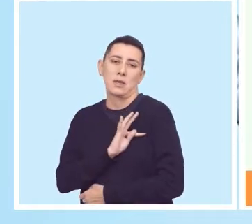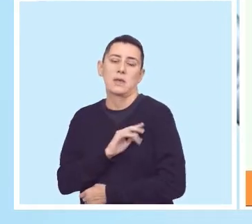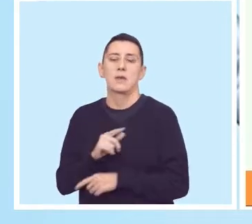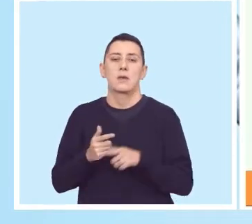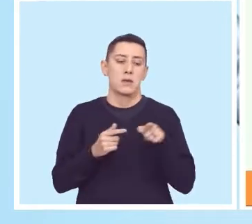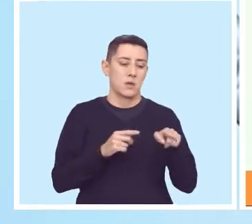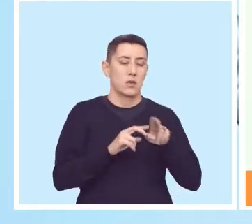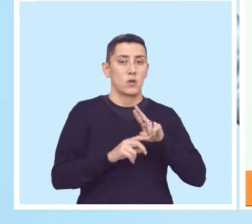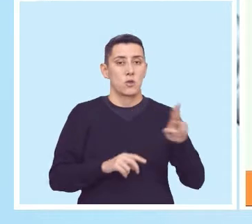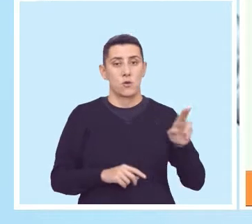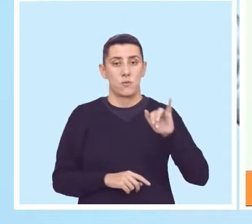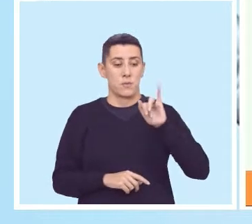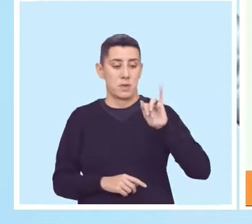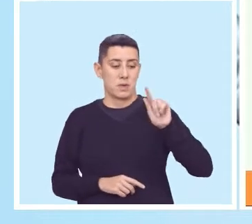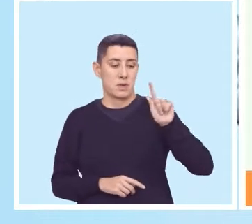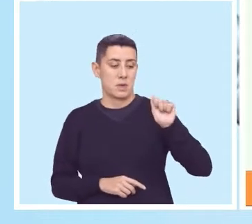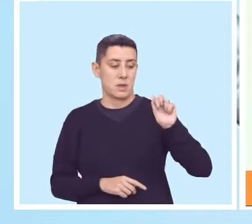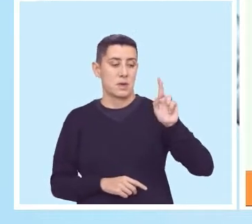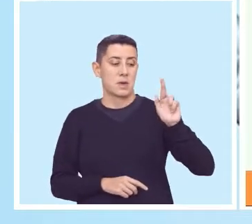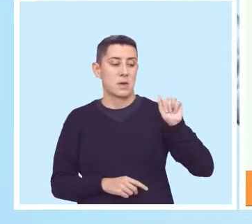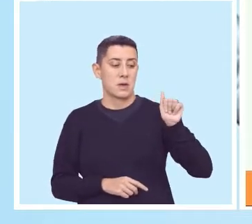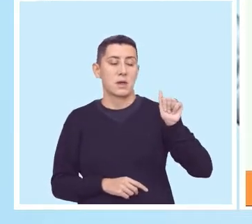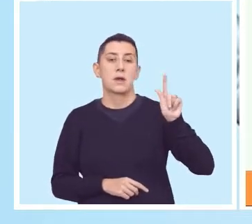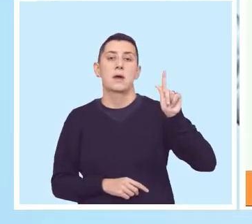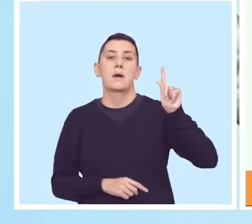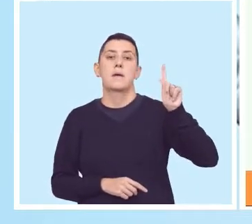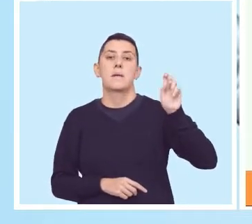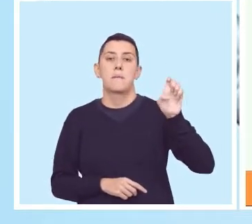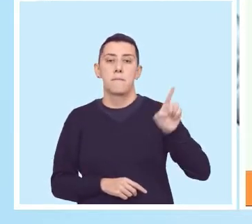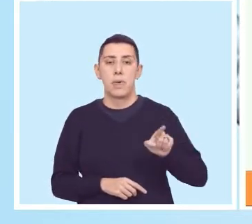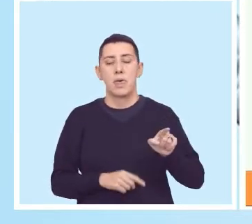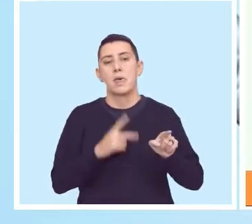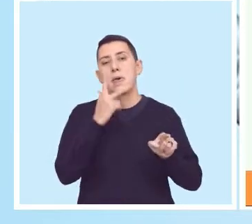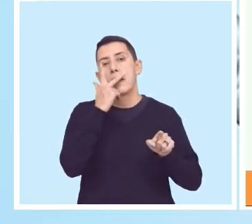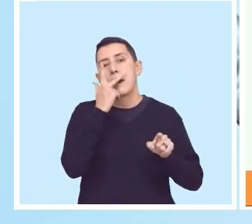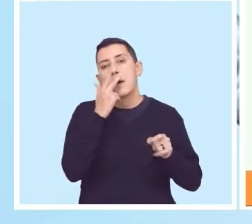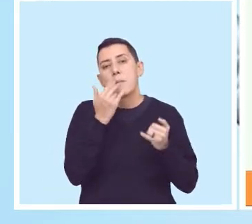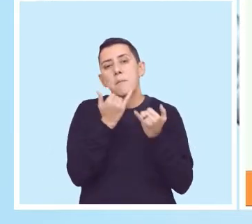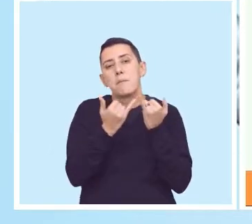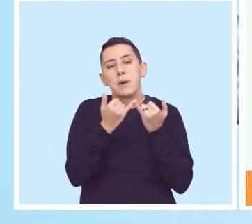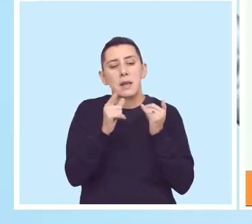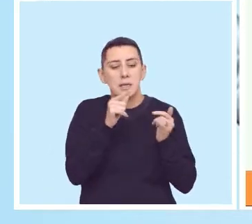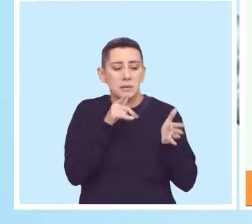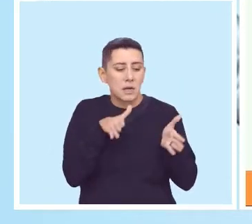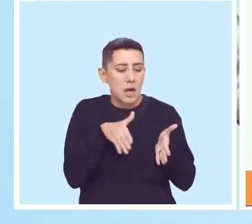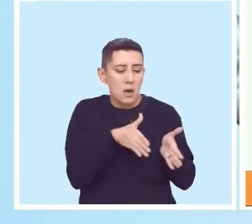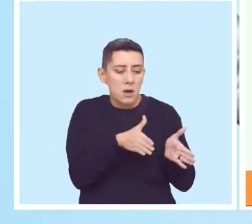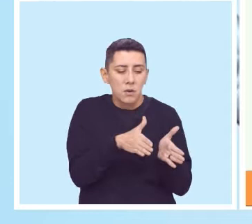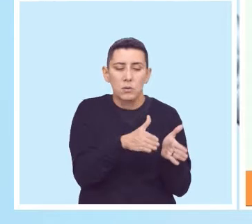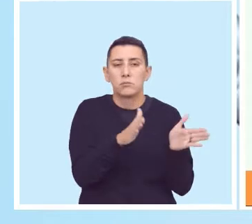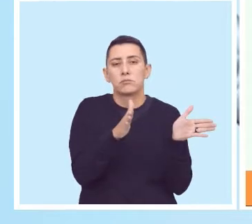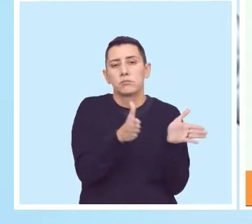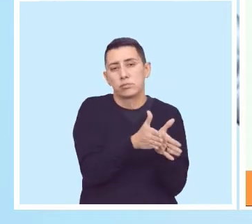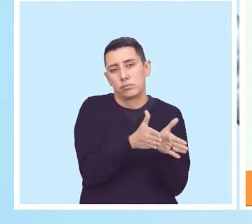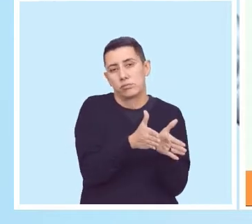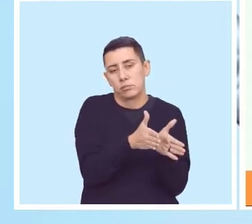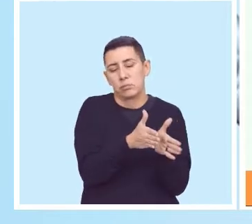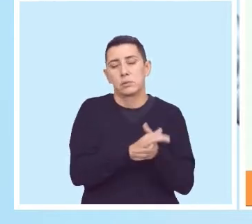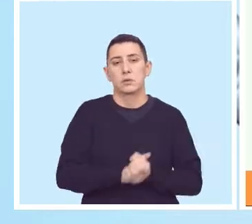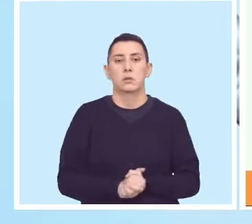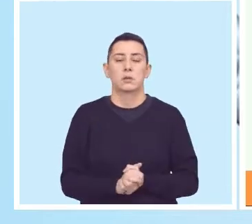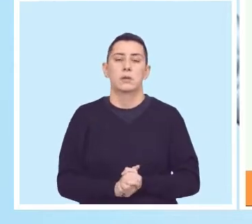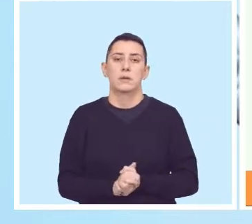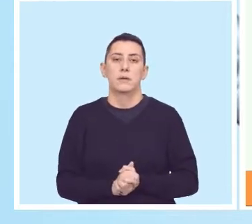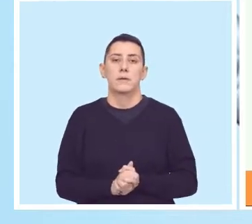Igarapé. O nome é Igarapé, que equivale a um riacho ou um rio, novamente, como eu comentei, no formato do